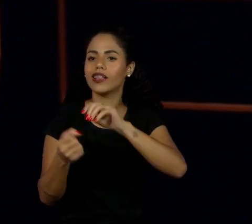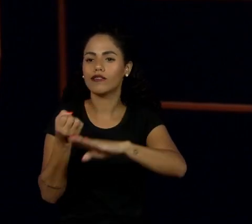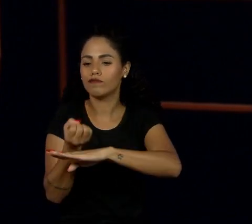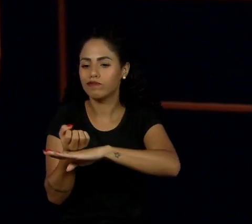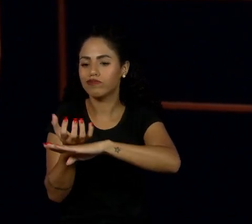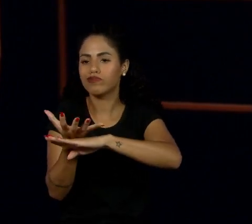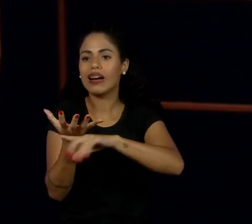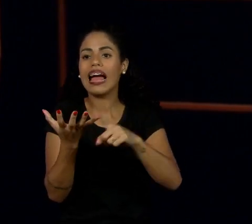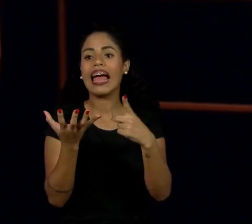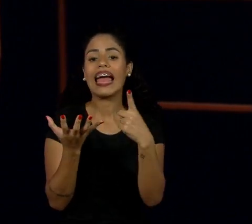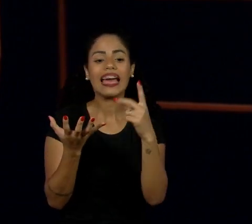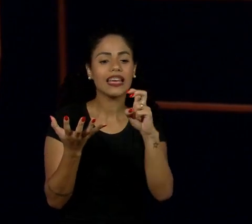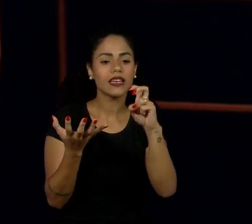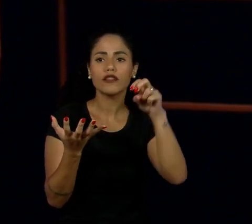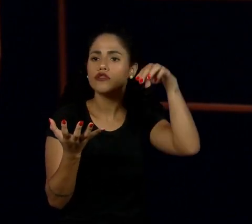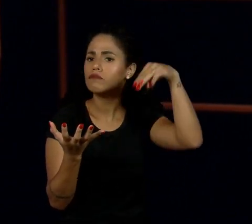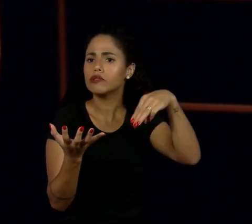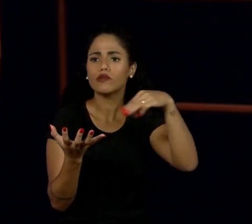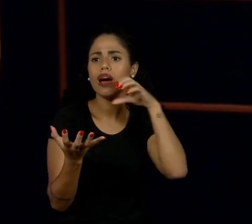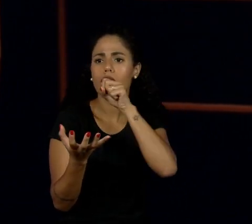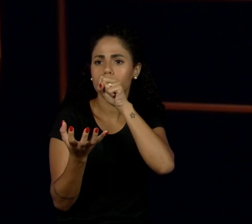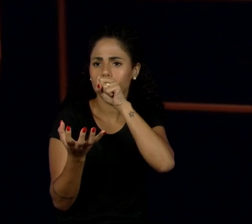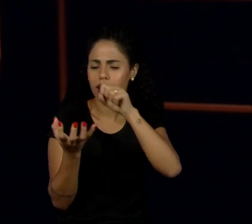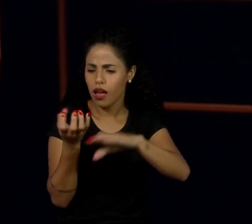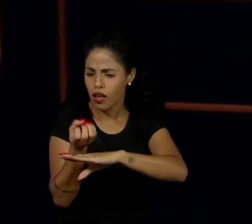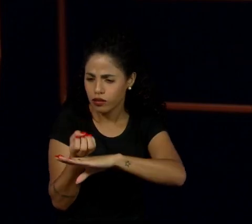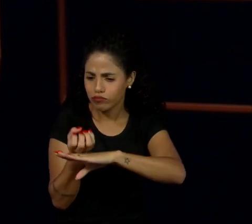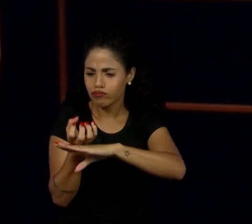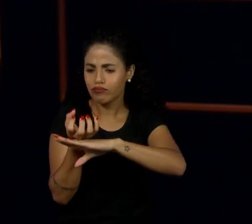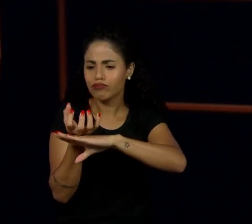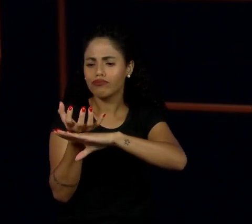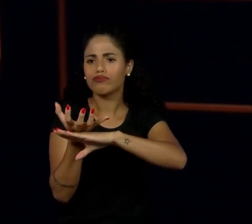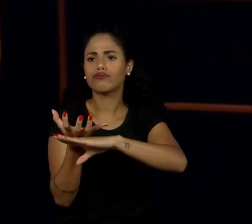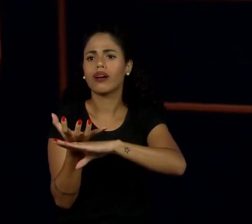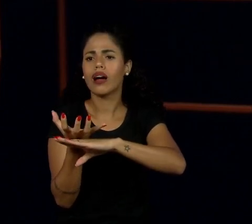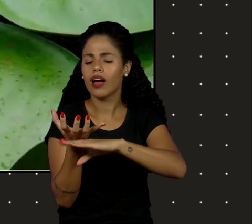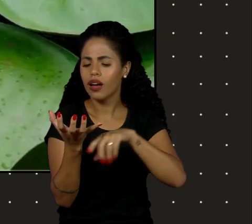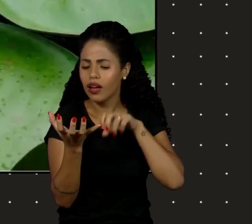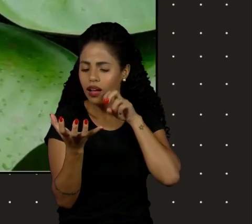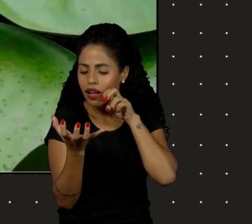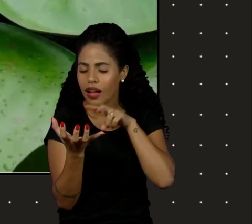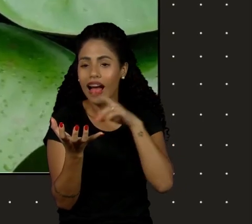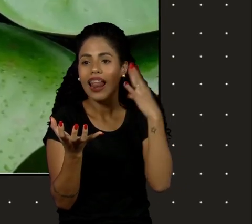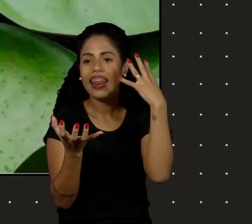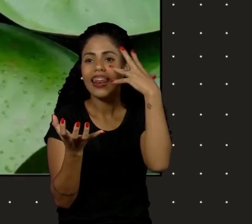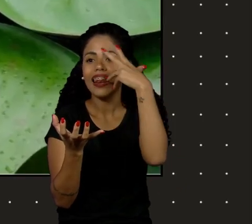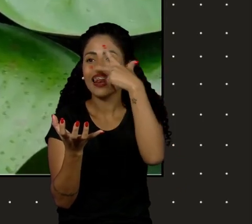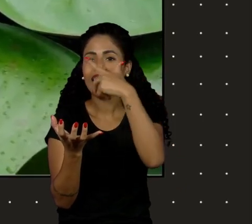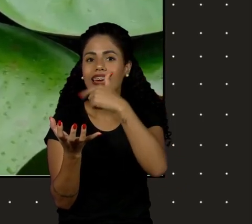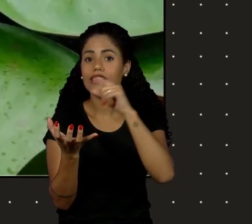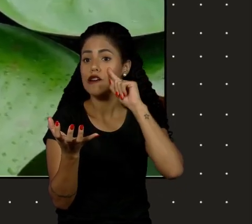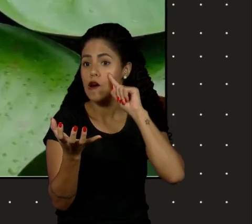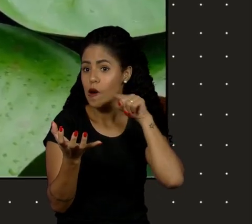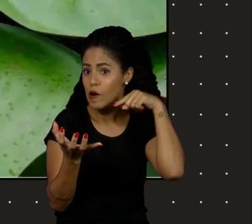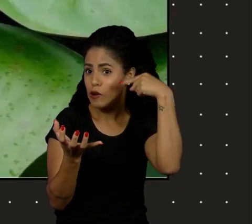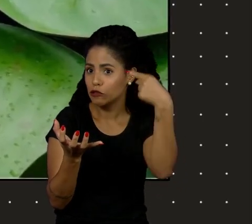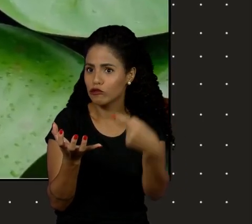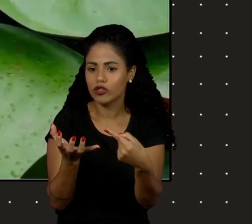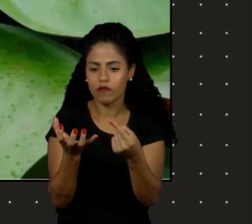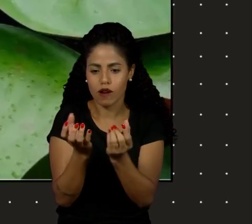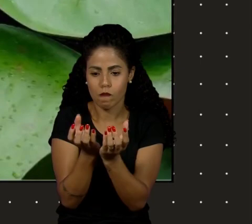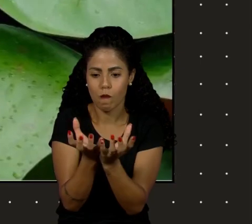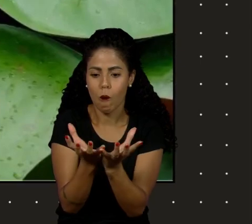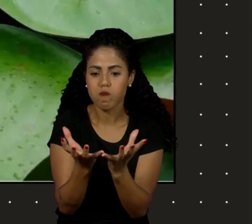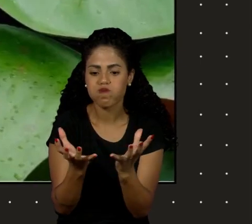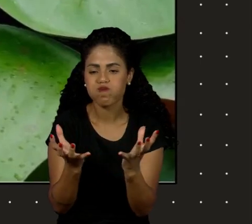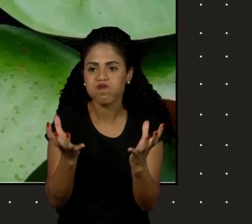15 minutos. Ela abre assim, em 15 minutos aquela flor vai fazendo isso. No dia seguinte, ela fica inteira vermelha, sai uma